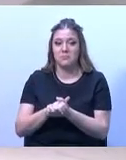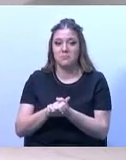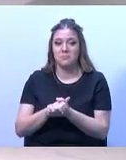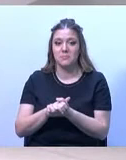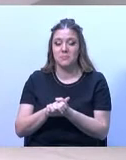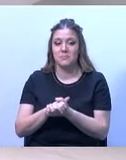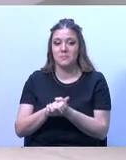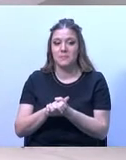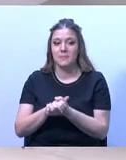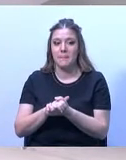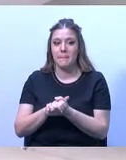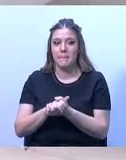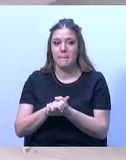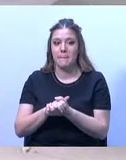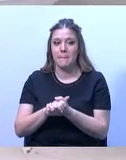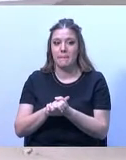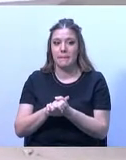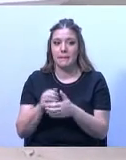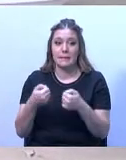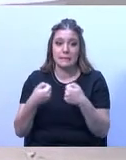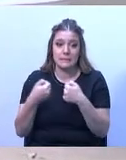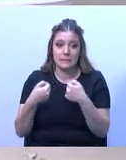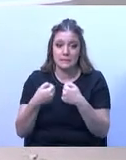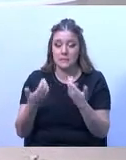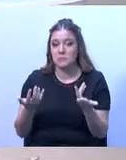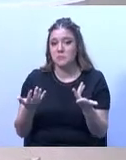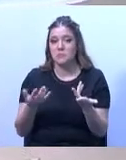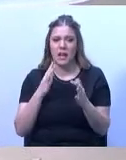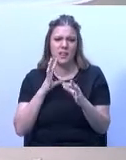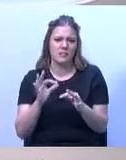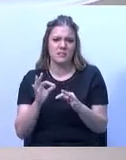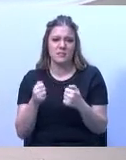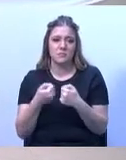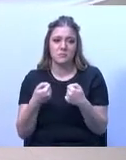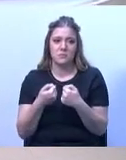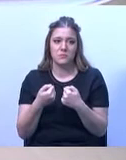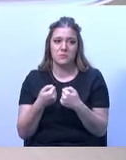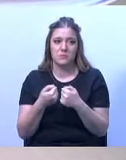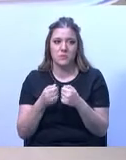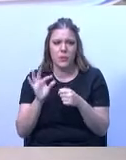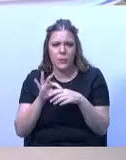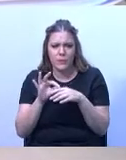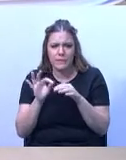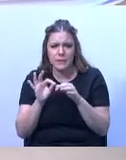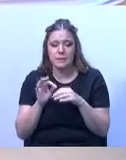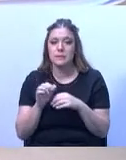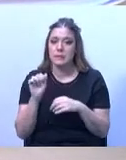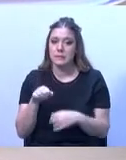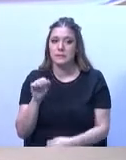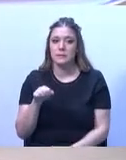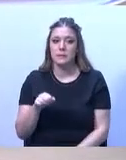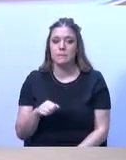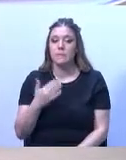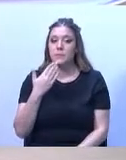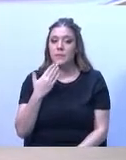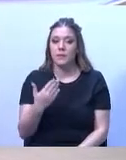tipo ou licra, ou nesse género de mousse, ou licra, é daquele fininho mesmo. Pois. Muito bem,